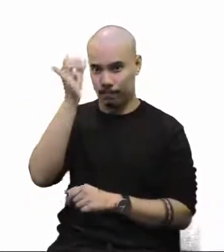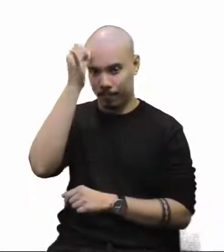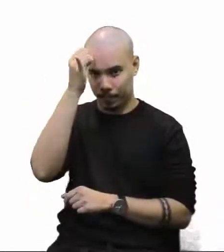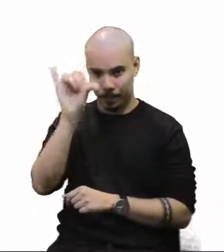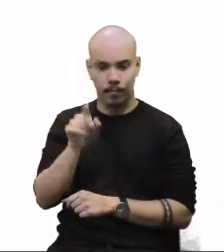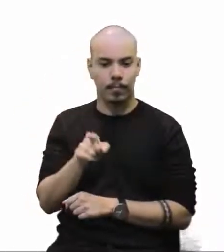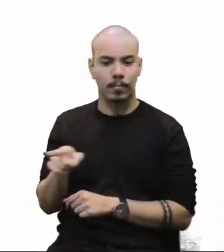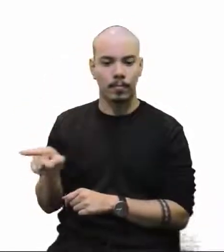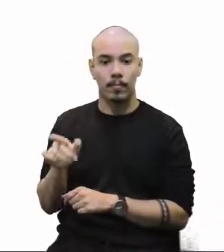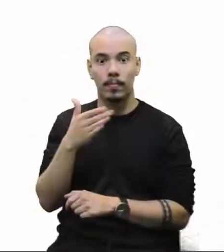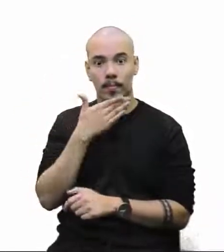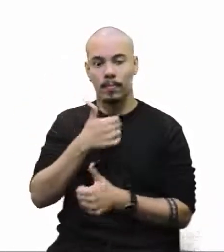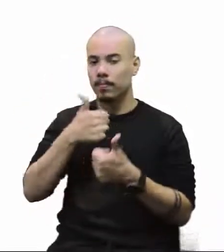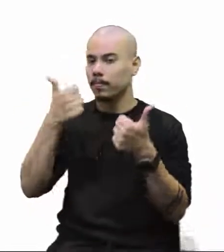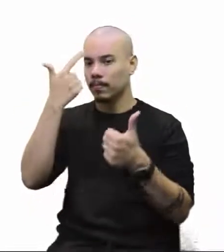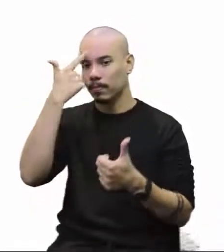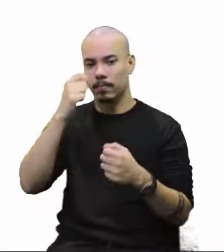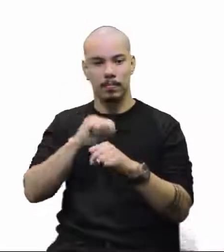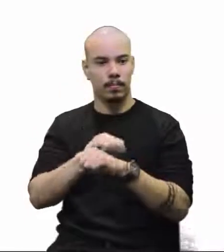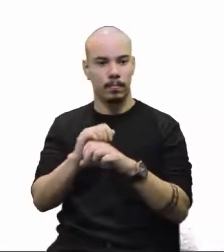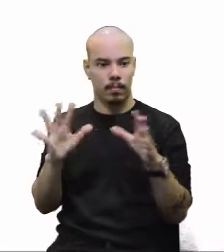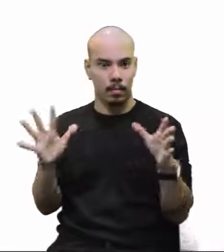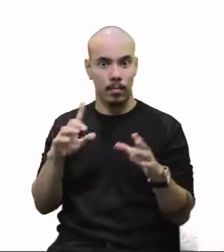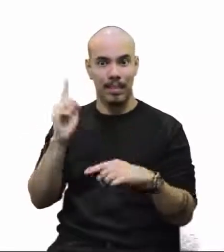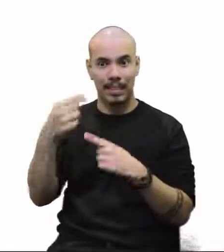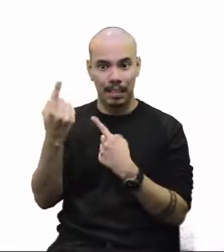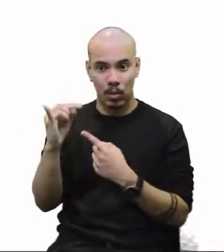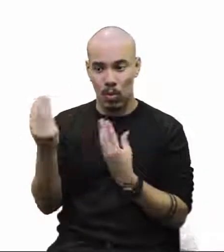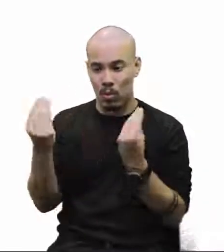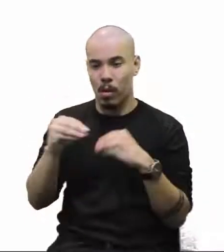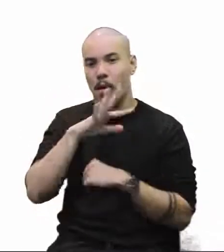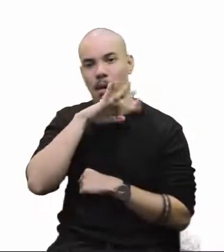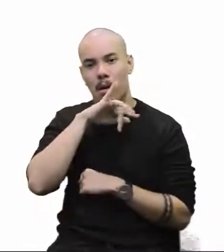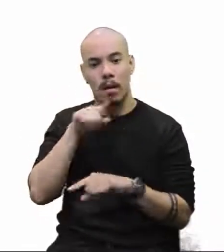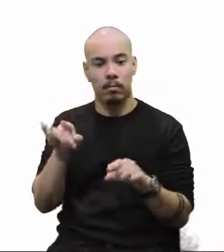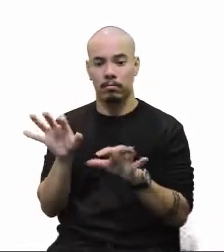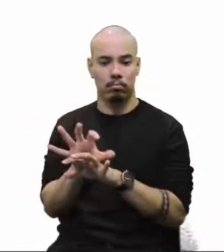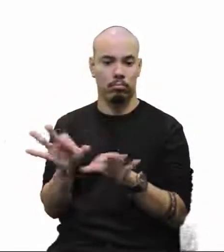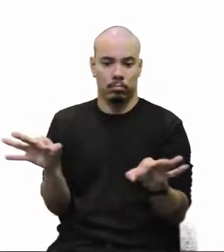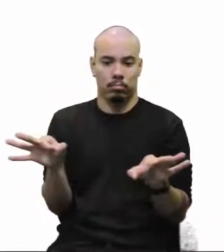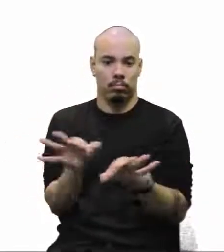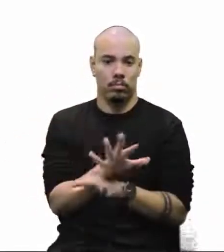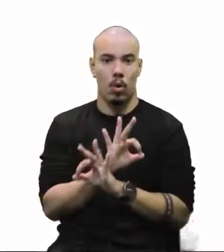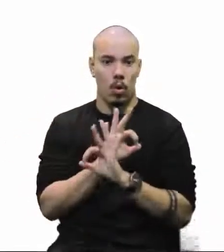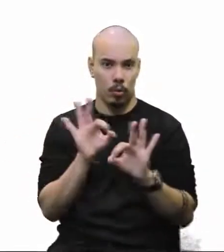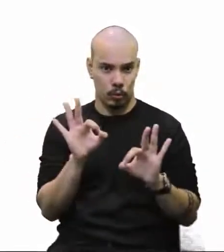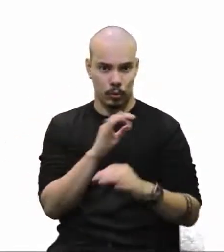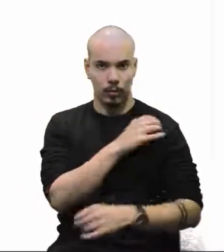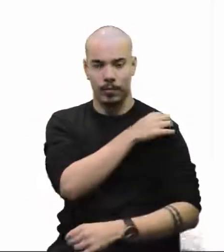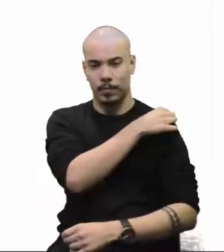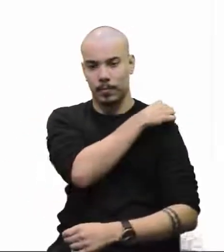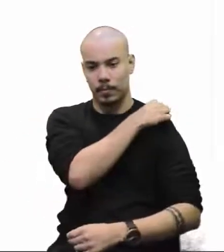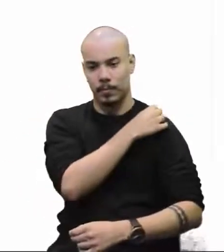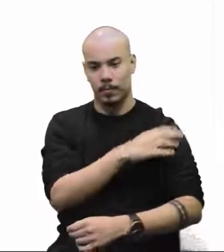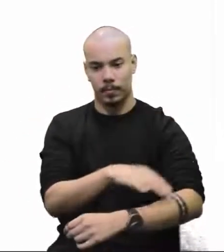0,306, aí fica um número meio ruim de escrever. Então, aí já caiu numa anotação, tá ótimo.